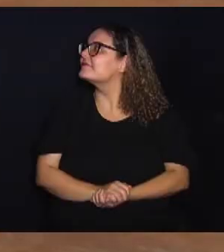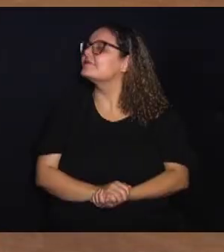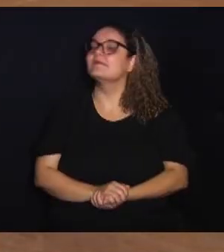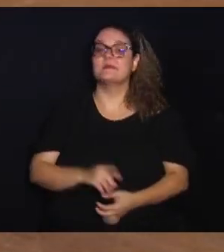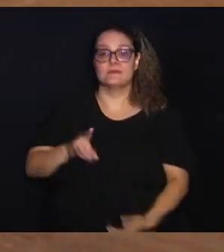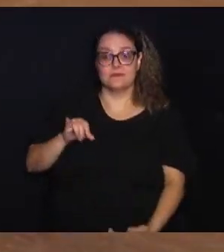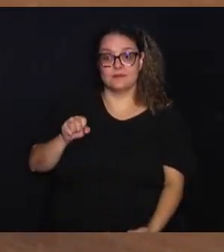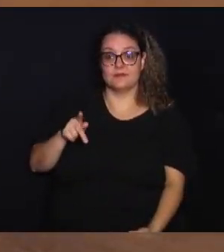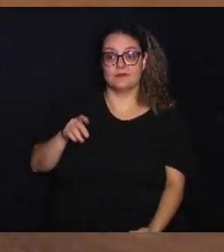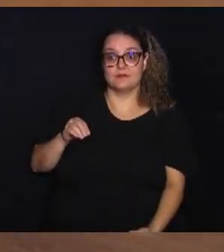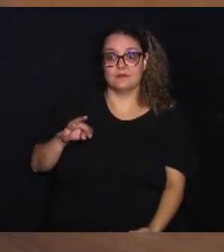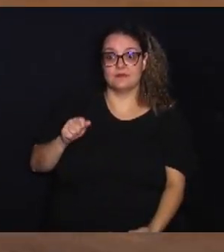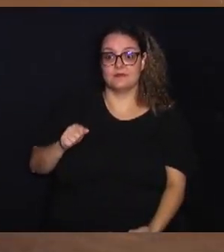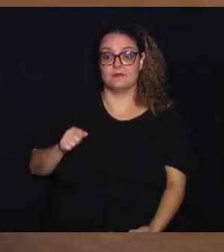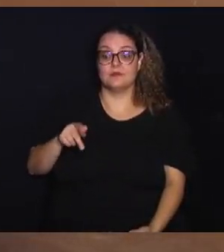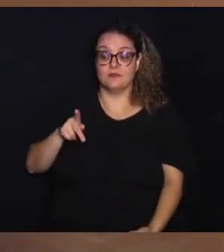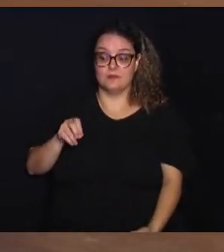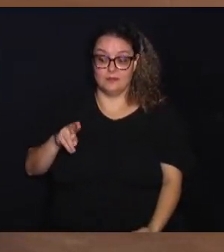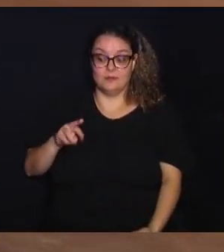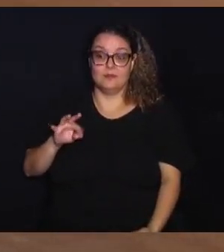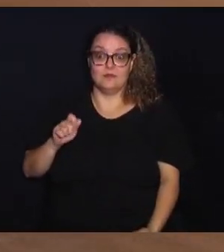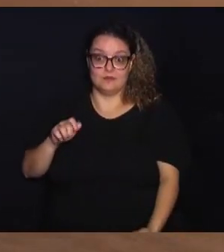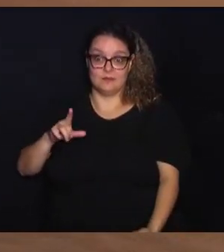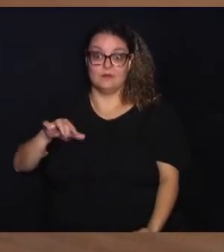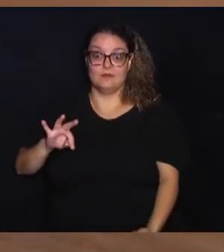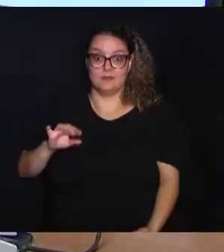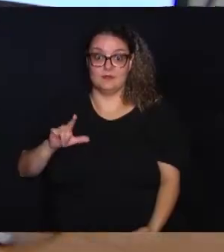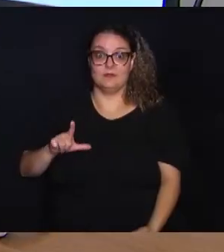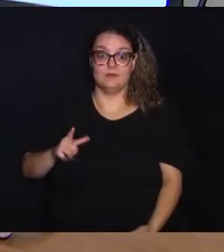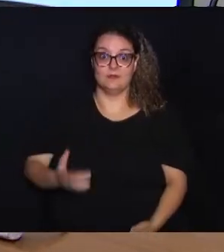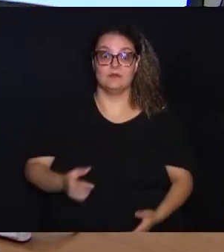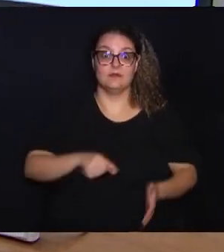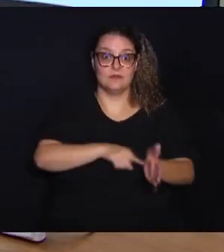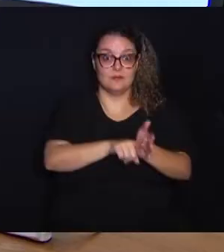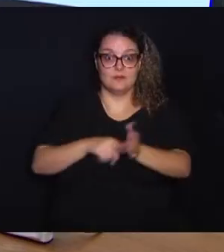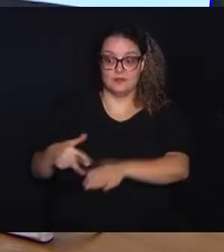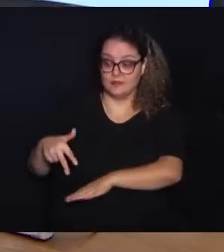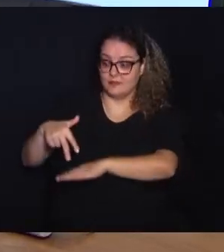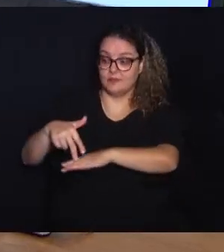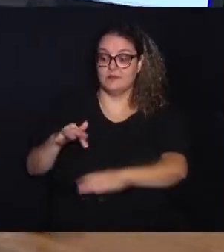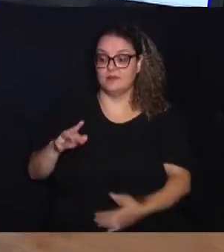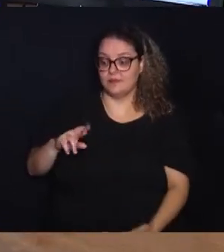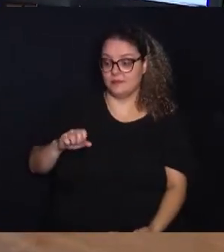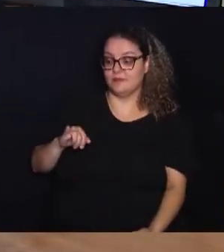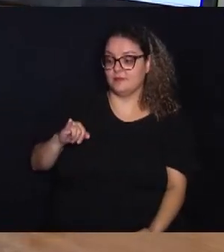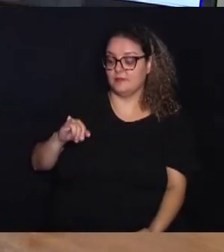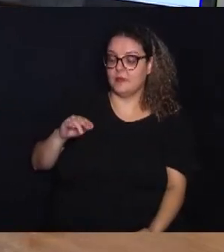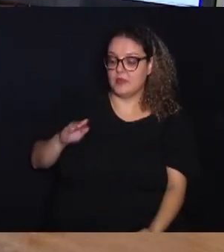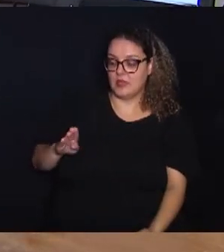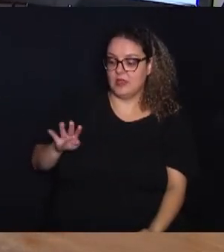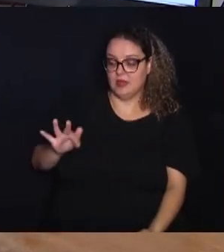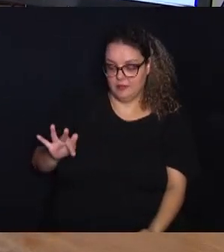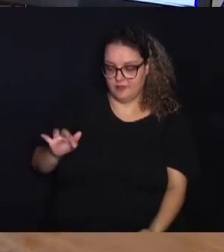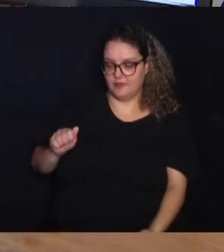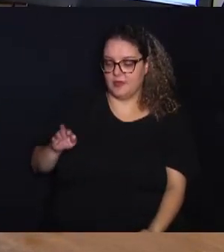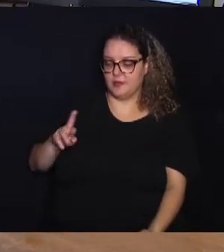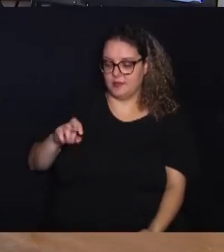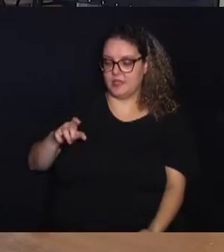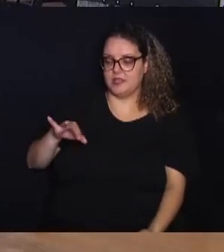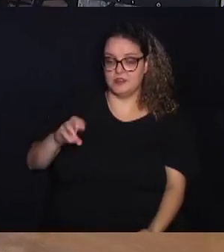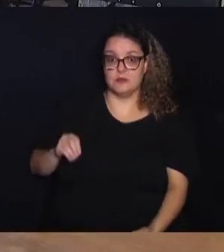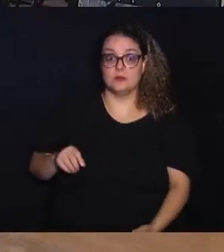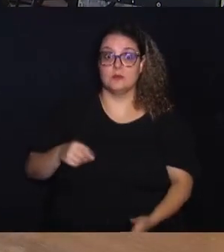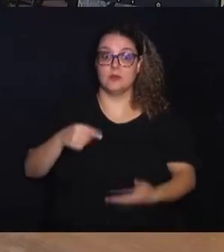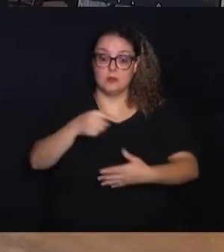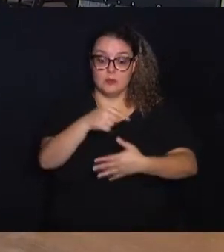O dispositivo portátil foi apresentado pelo pesquisador Fabrício Dietz como parte dos requisitos